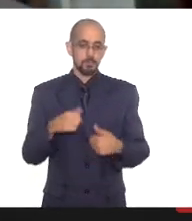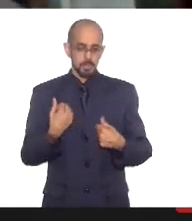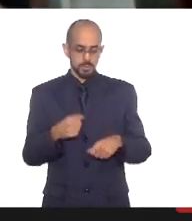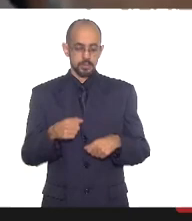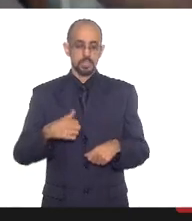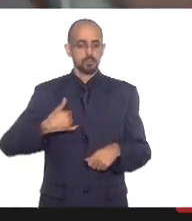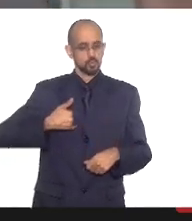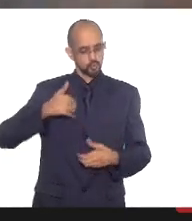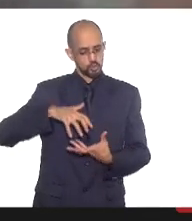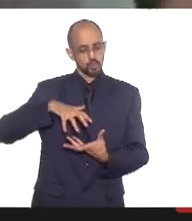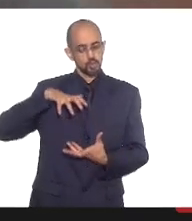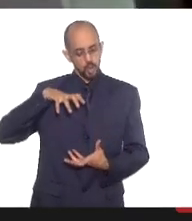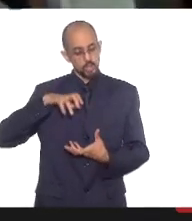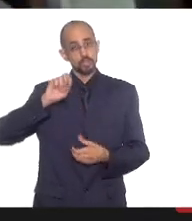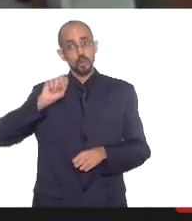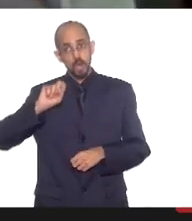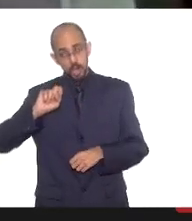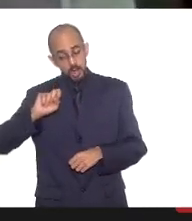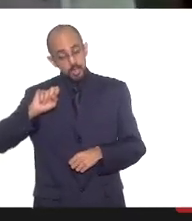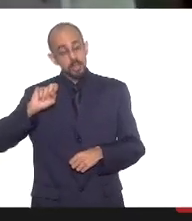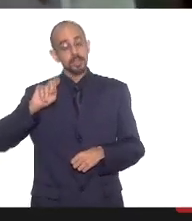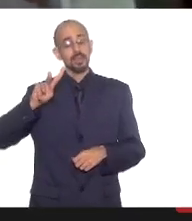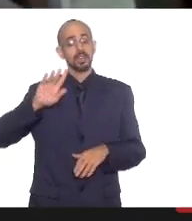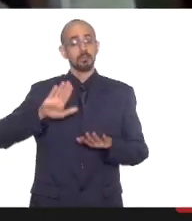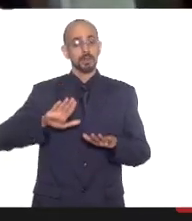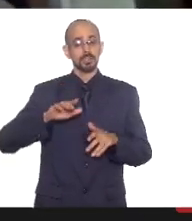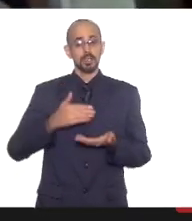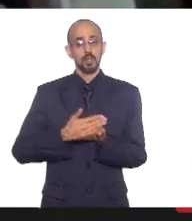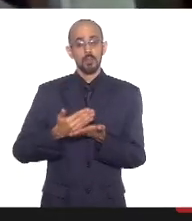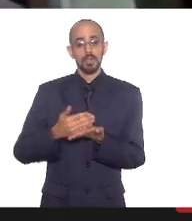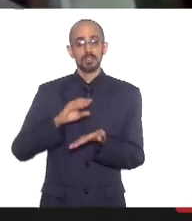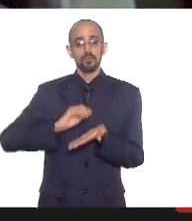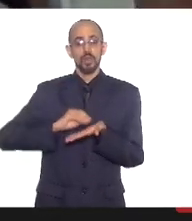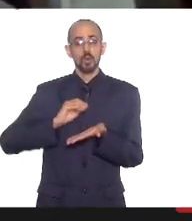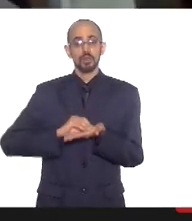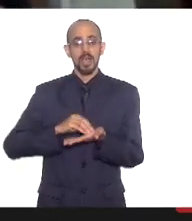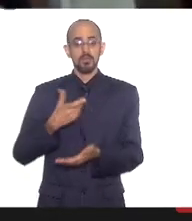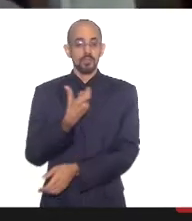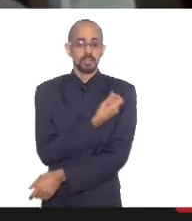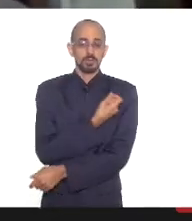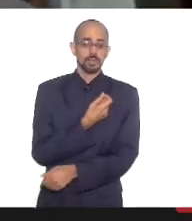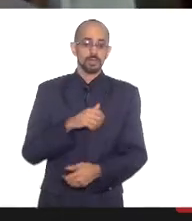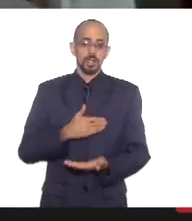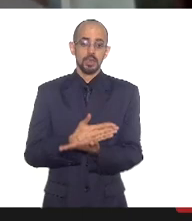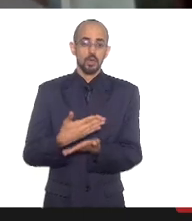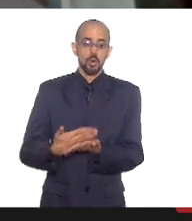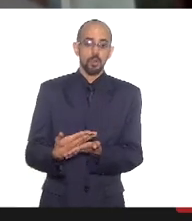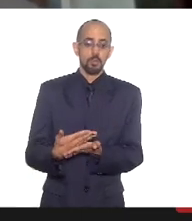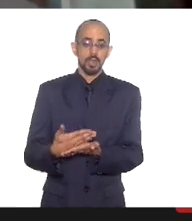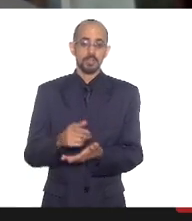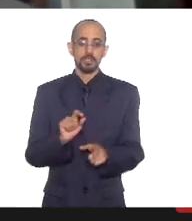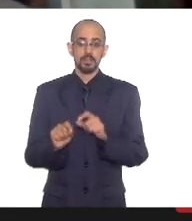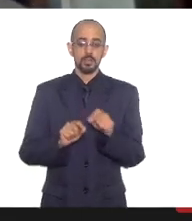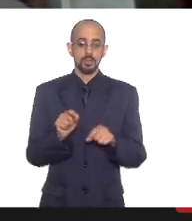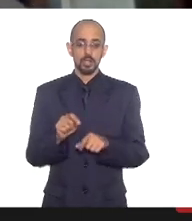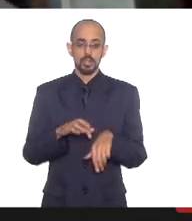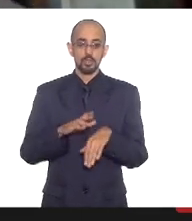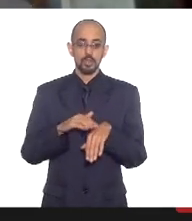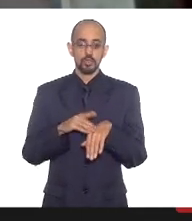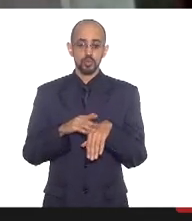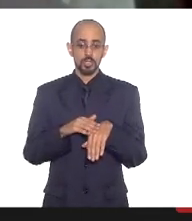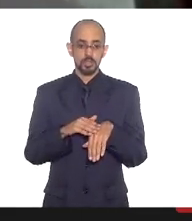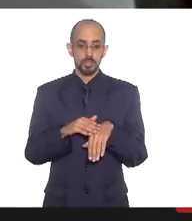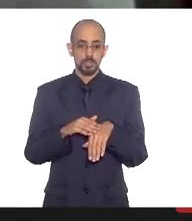nossos idosos até Ok é começa a faltar a vacina é depois começa a discutir essa questão das Comunidades como a verdade